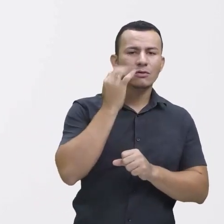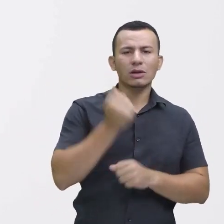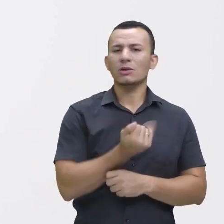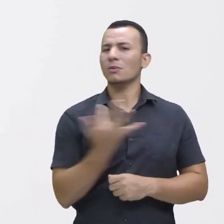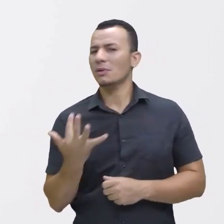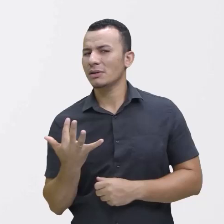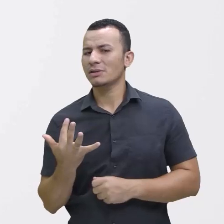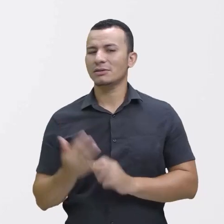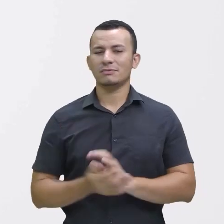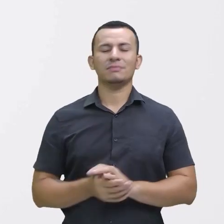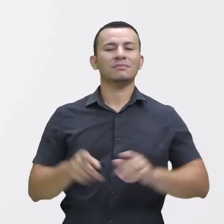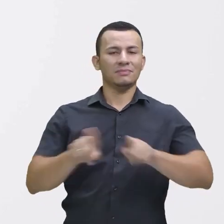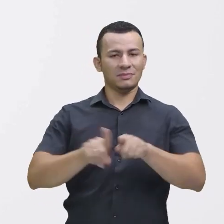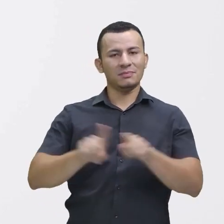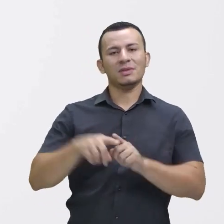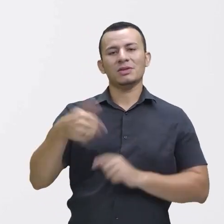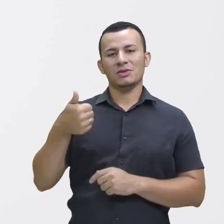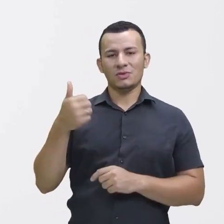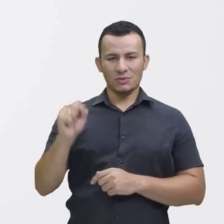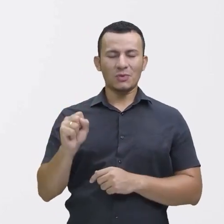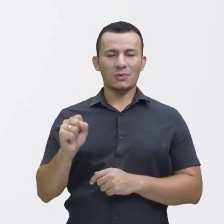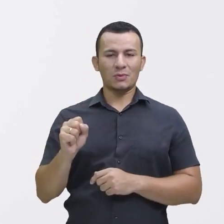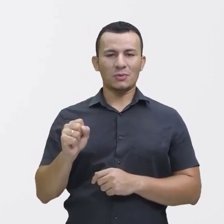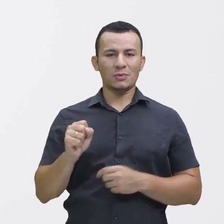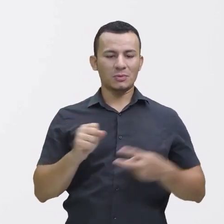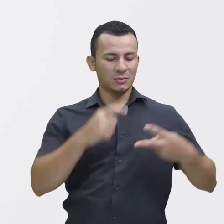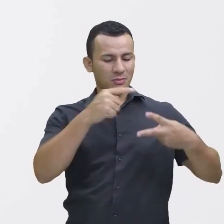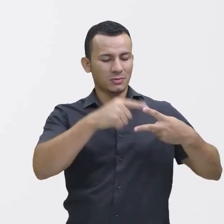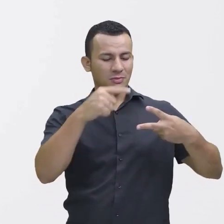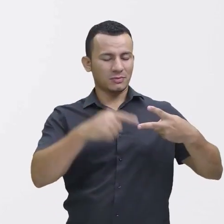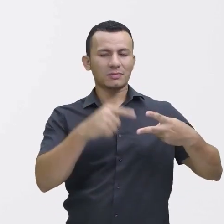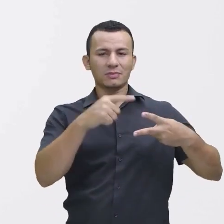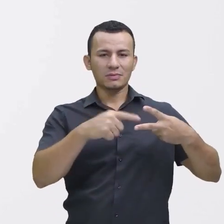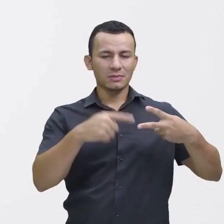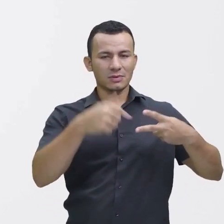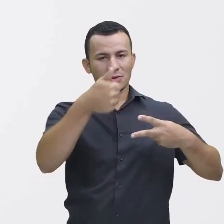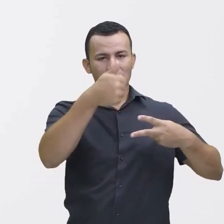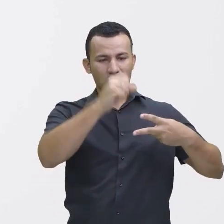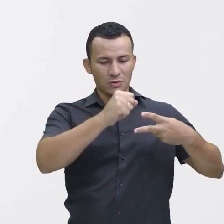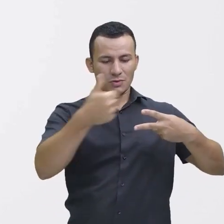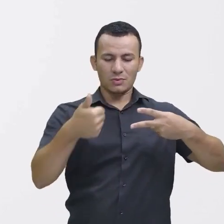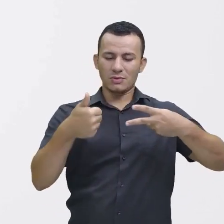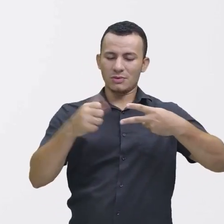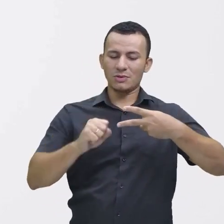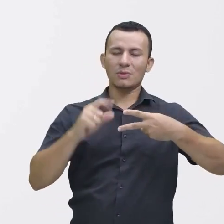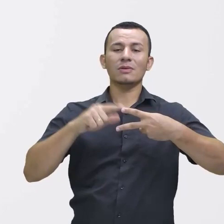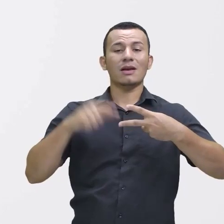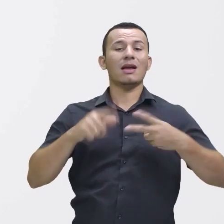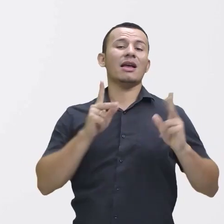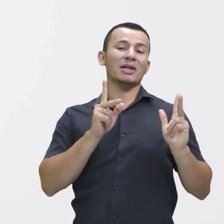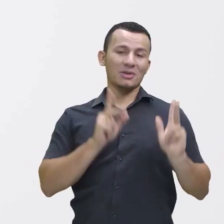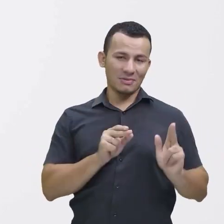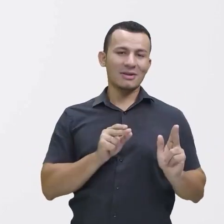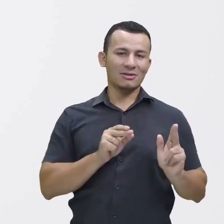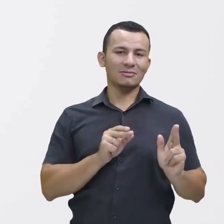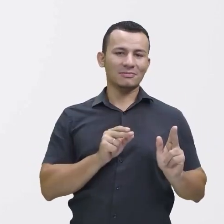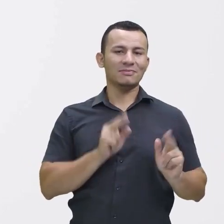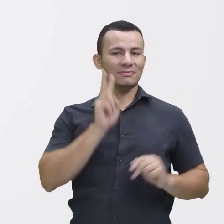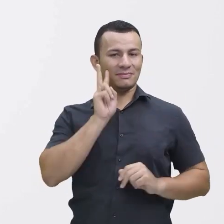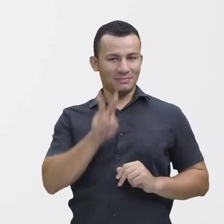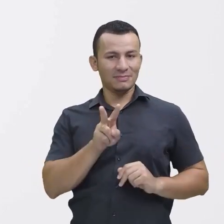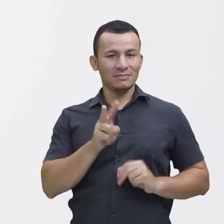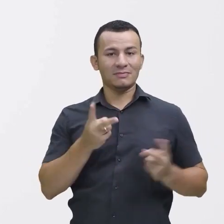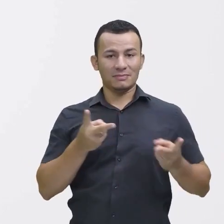Miguel também tem 18. Então, é uma relação de igualdade nesta